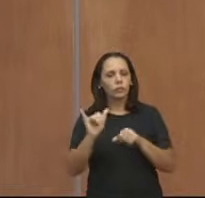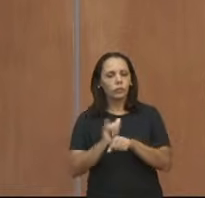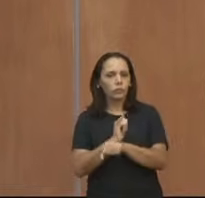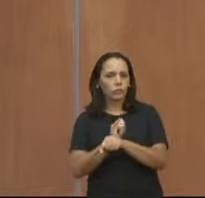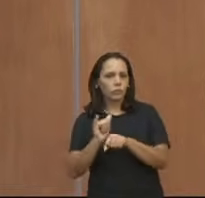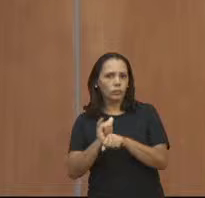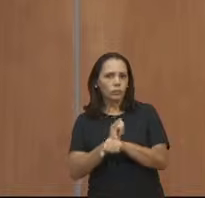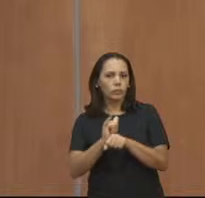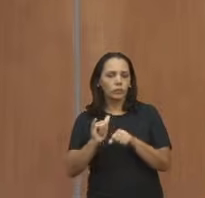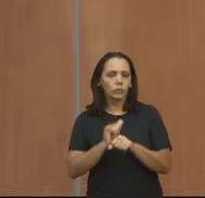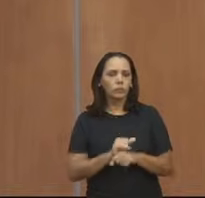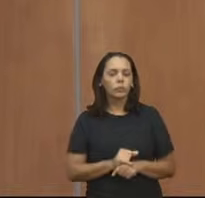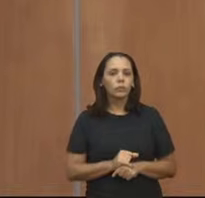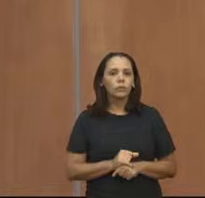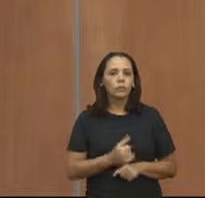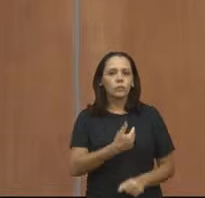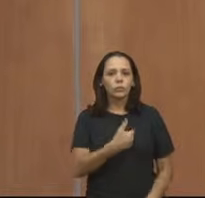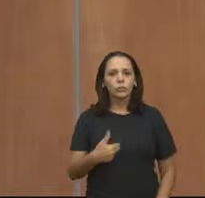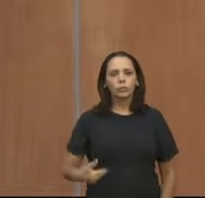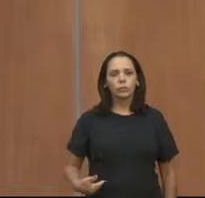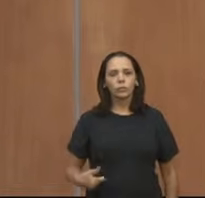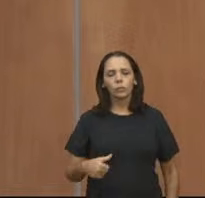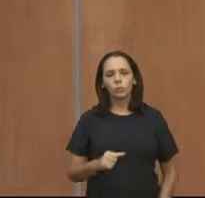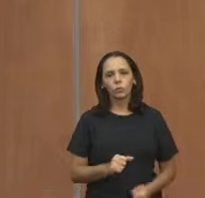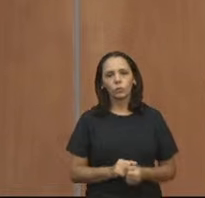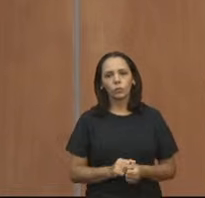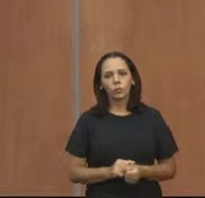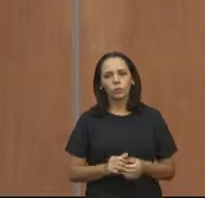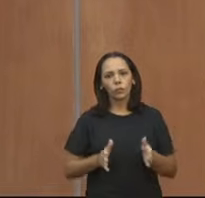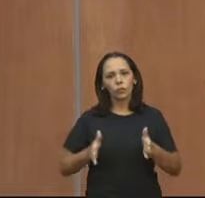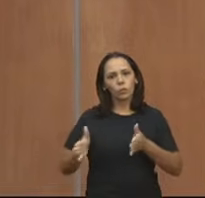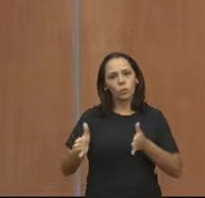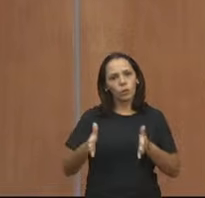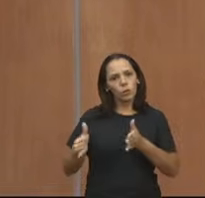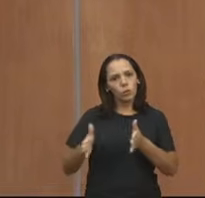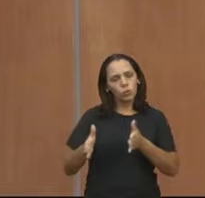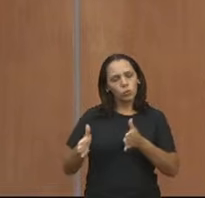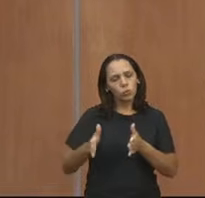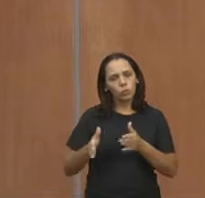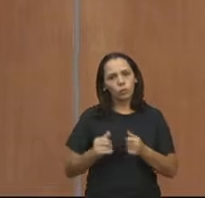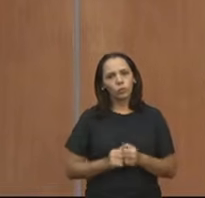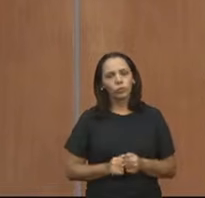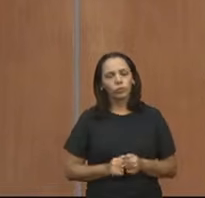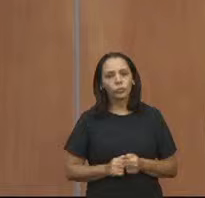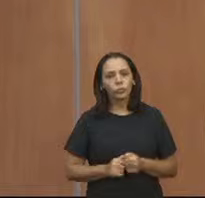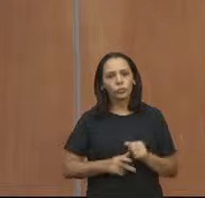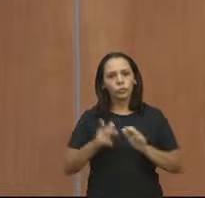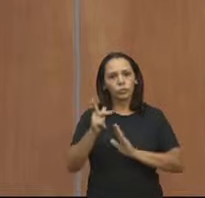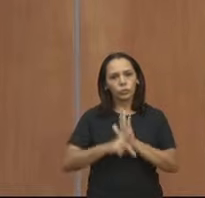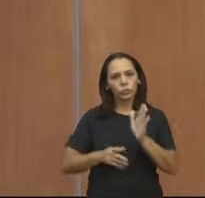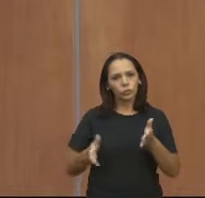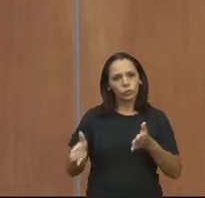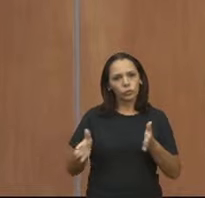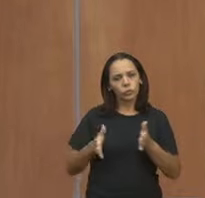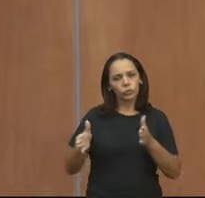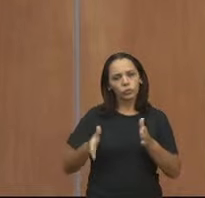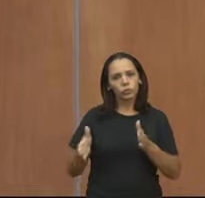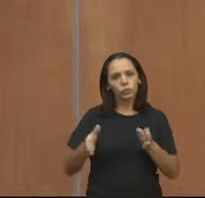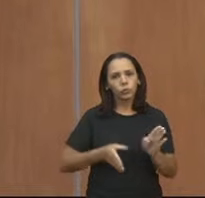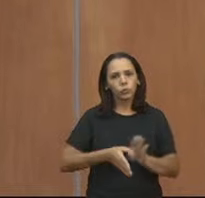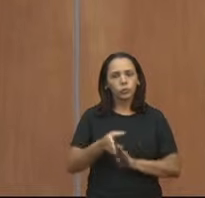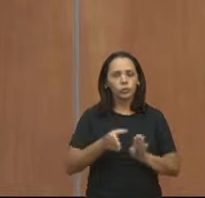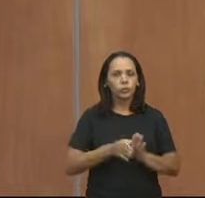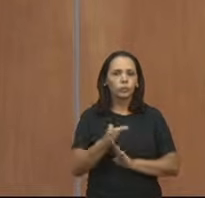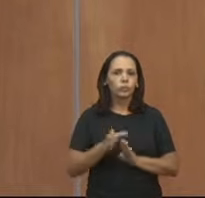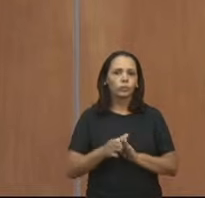estratégico, de ação governamental no médio prazo. Então, tem projetos a médio prazo. orientando a implementação